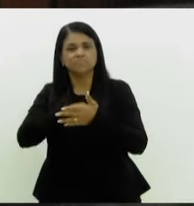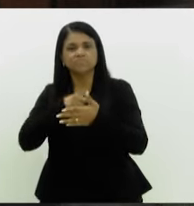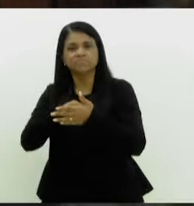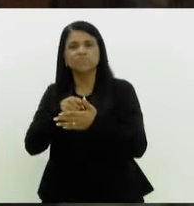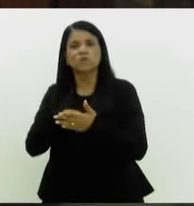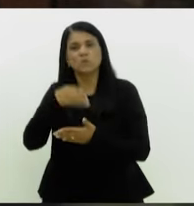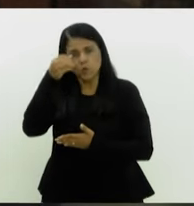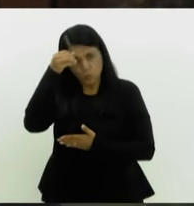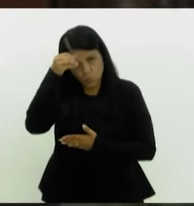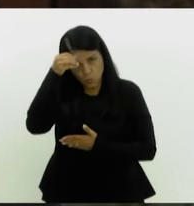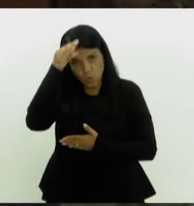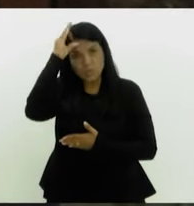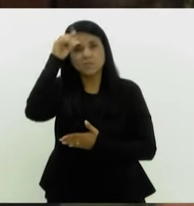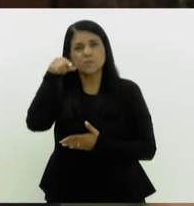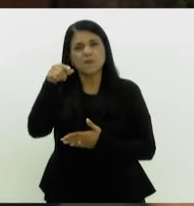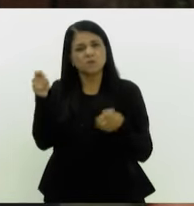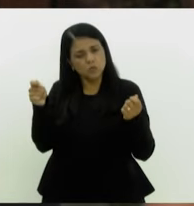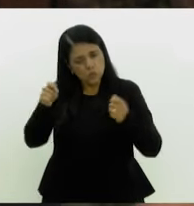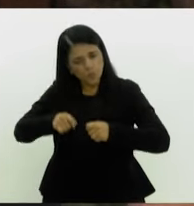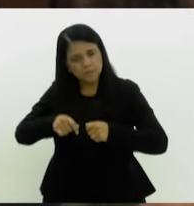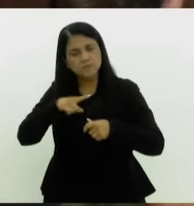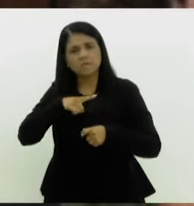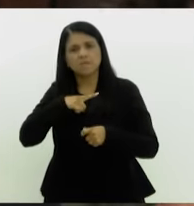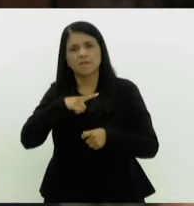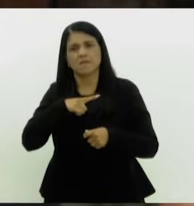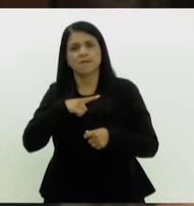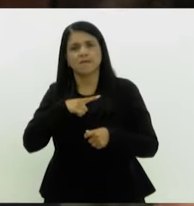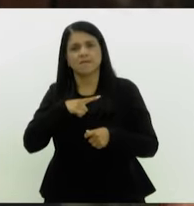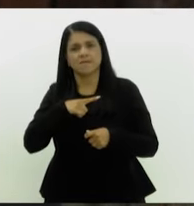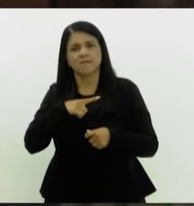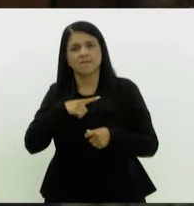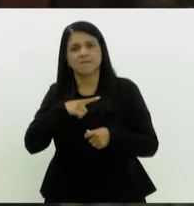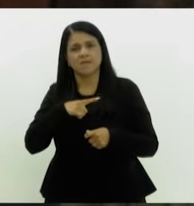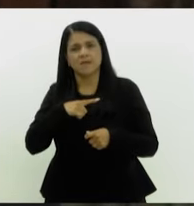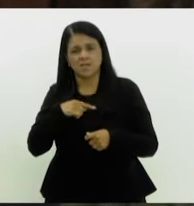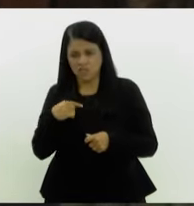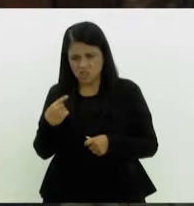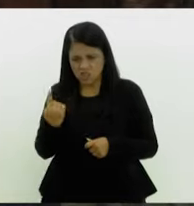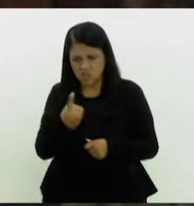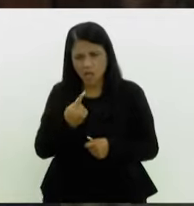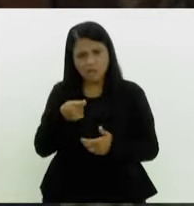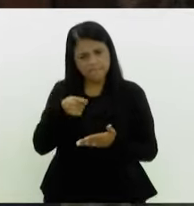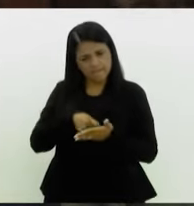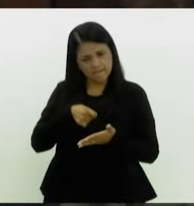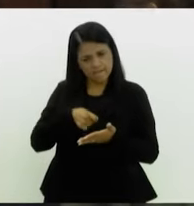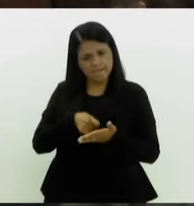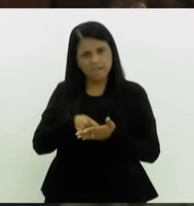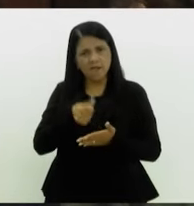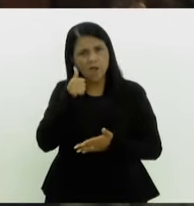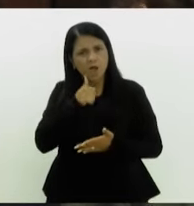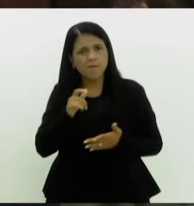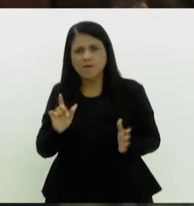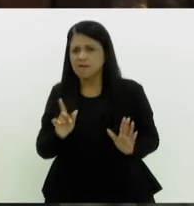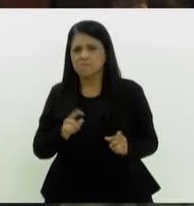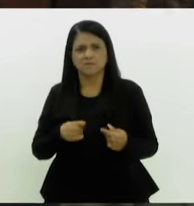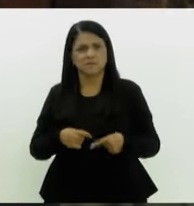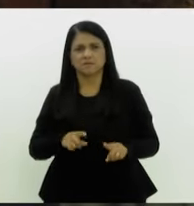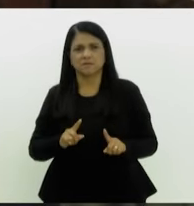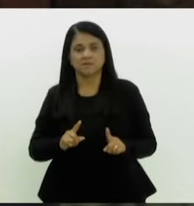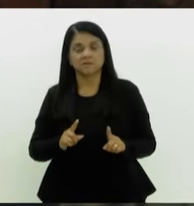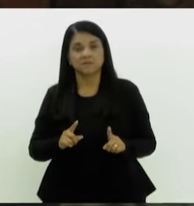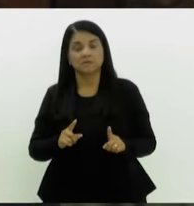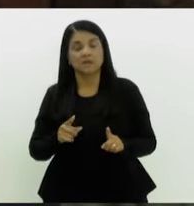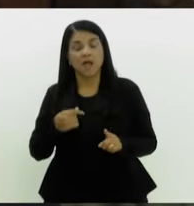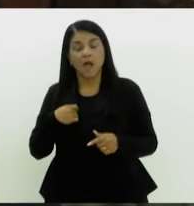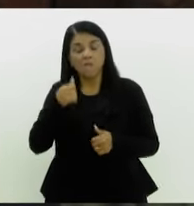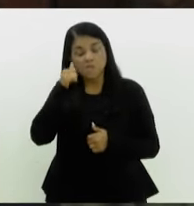conhecimento pela competência sem sermos tão carrascas de nós mesmos porque o maior Carrasco da mulher é ela mesma ela que se